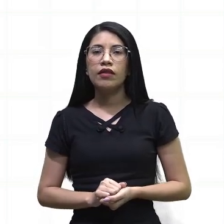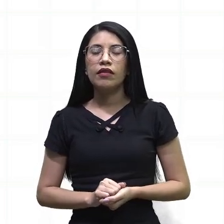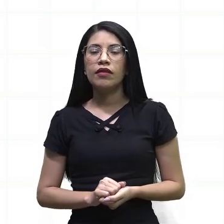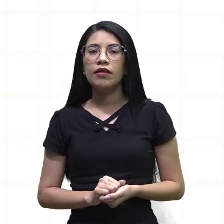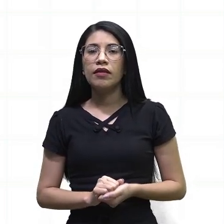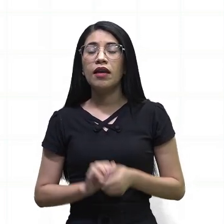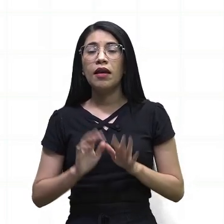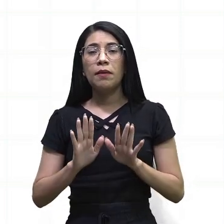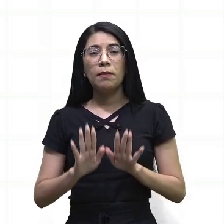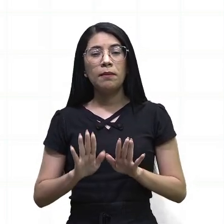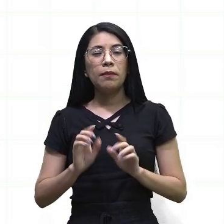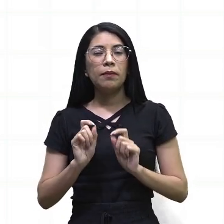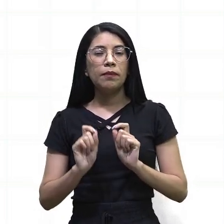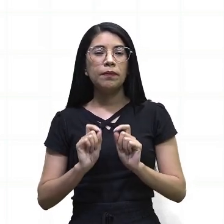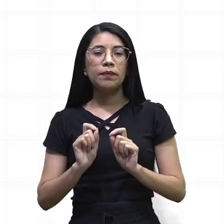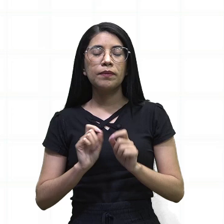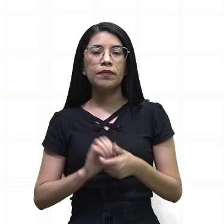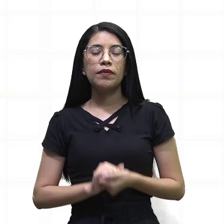mas